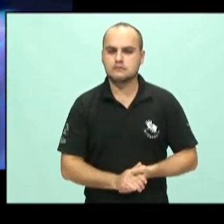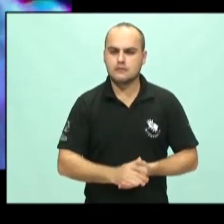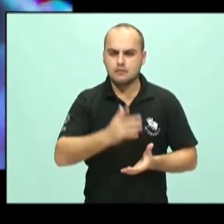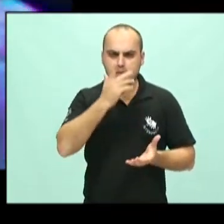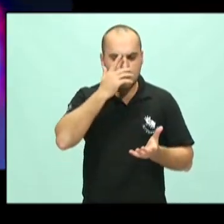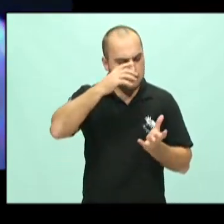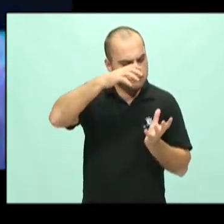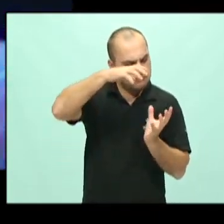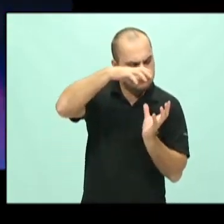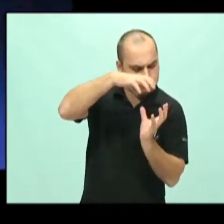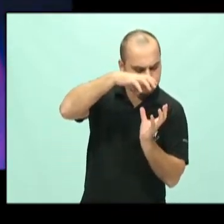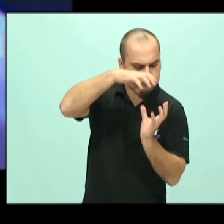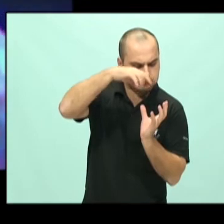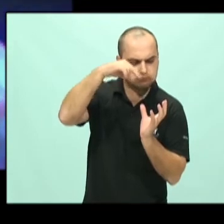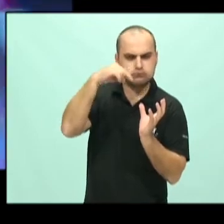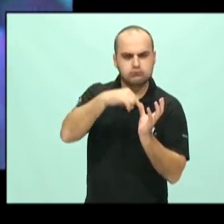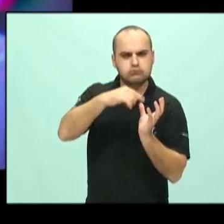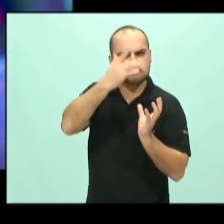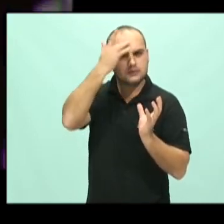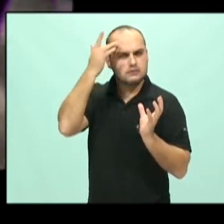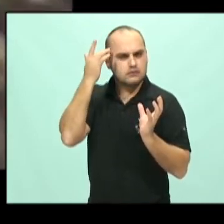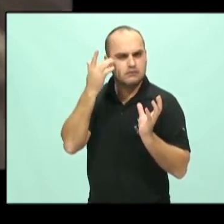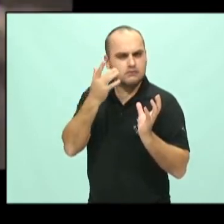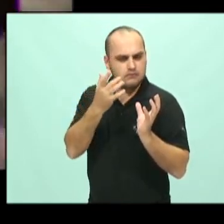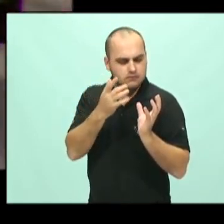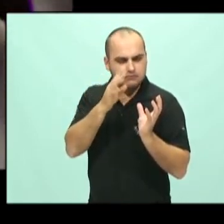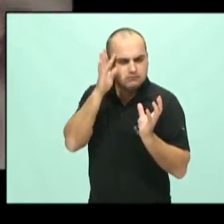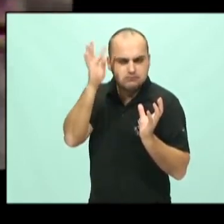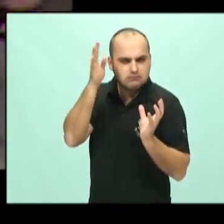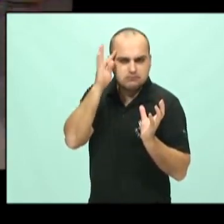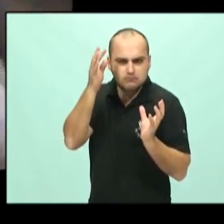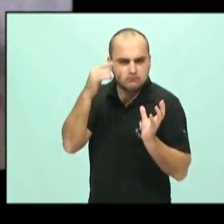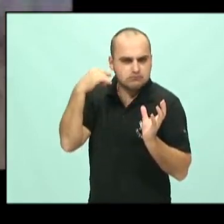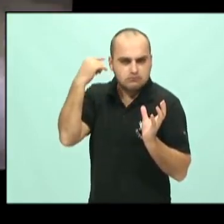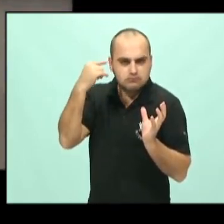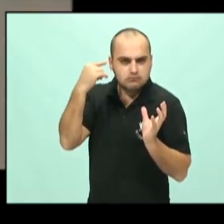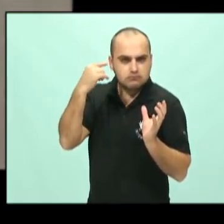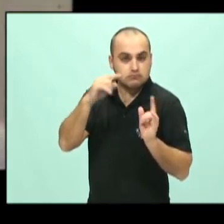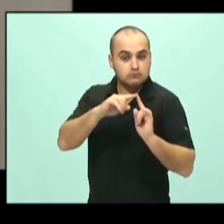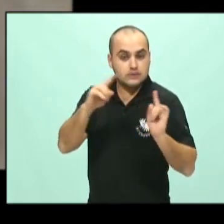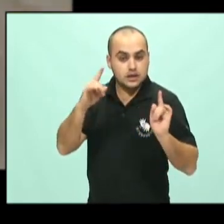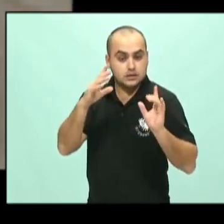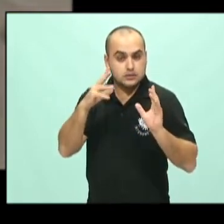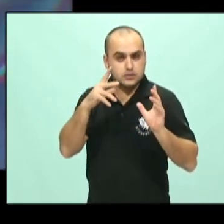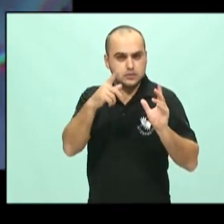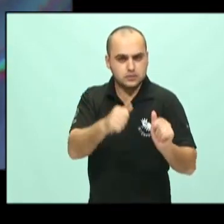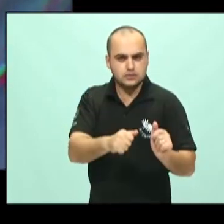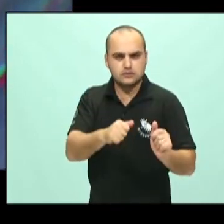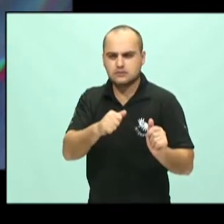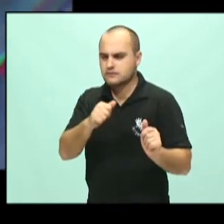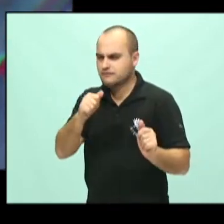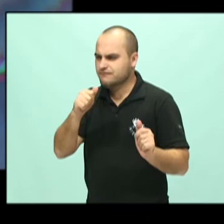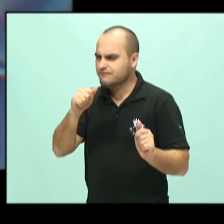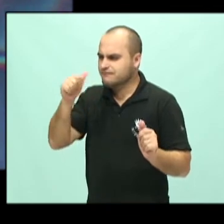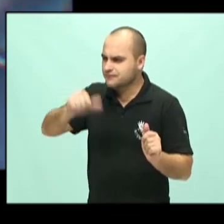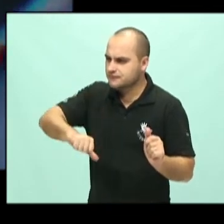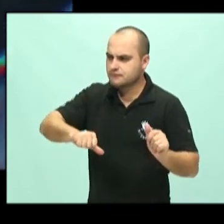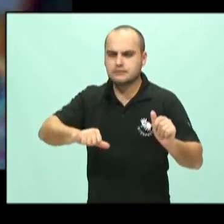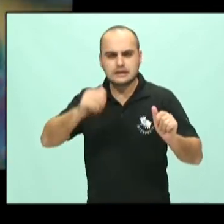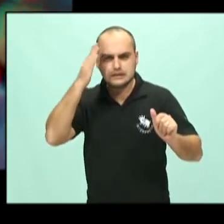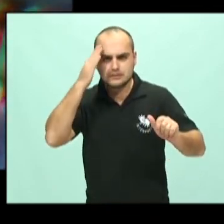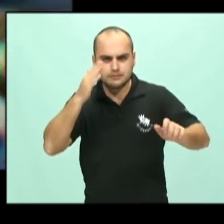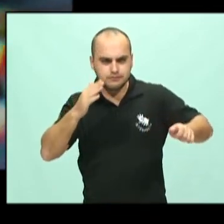de ilusões, de desencargo de consciência. Aparentemente, tudo que é feio e cheira mal, a gente joga para baixo do